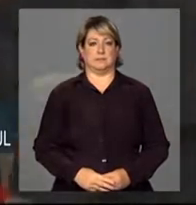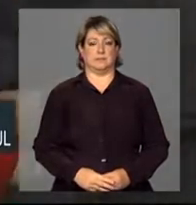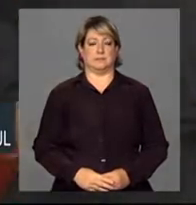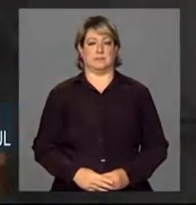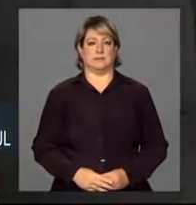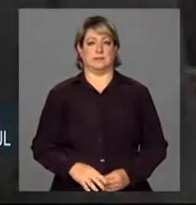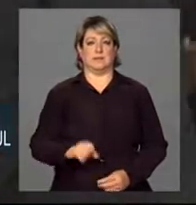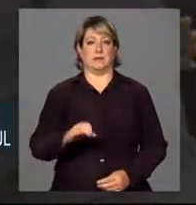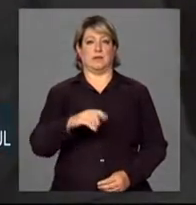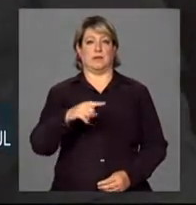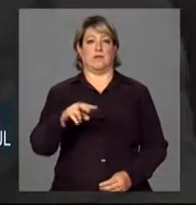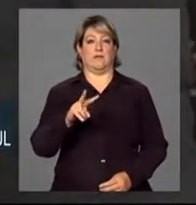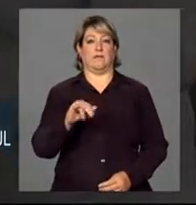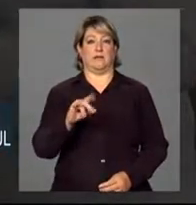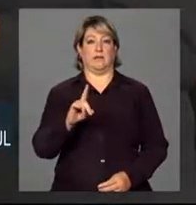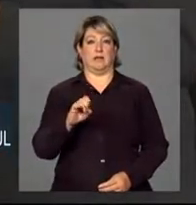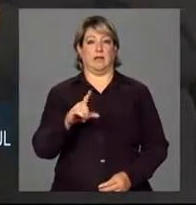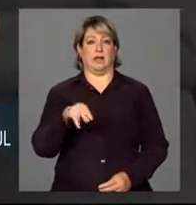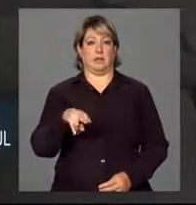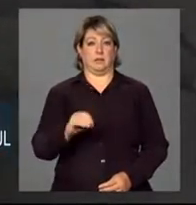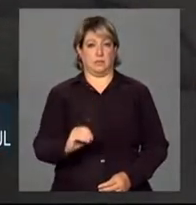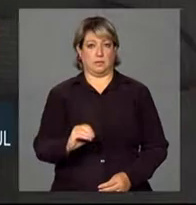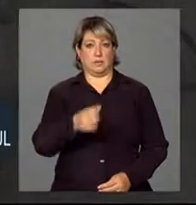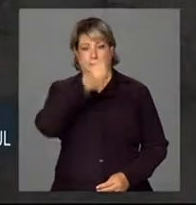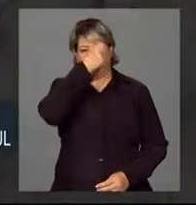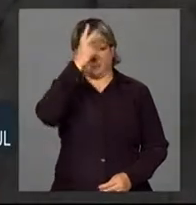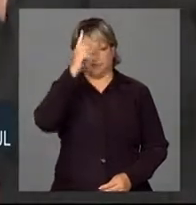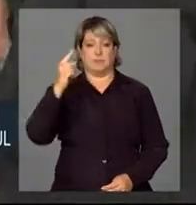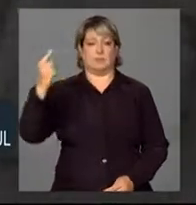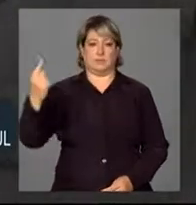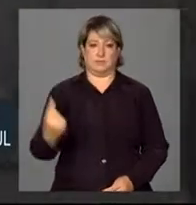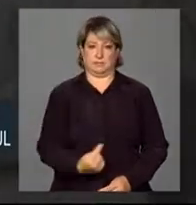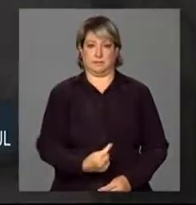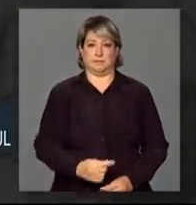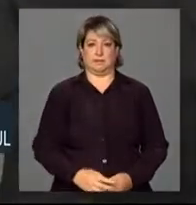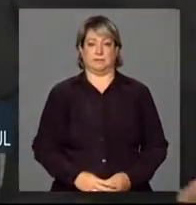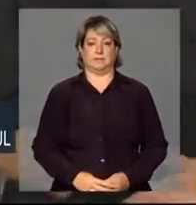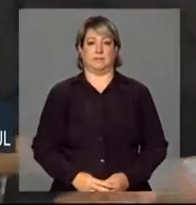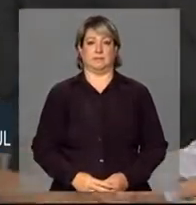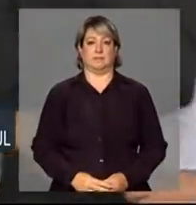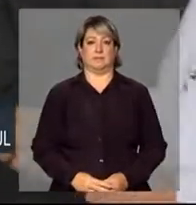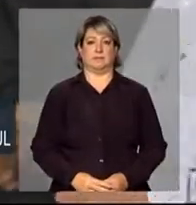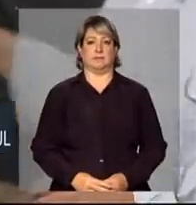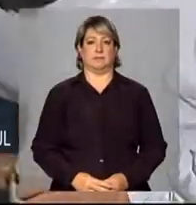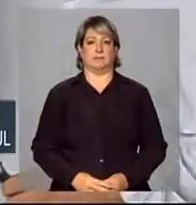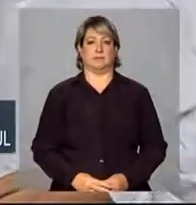São Vedelino, prefeita Marie Lourdes Opperman Weisheimer.